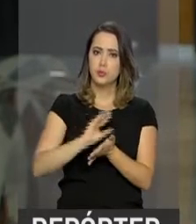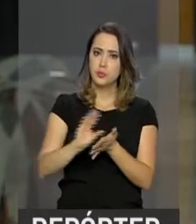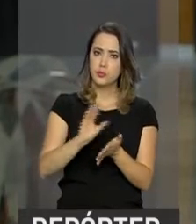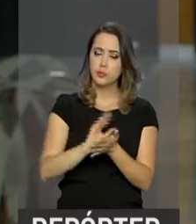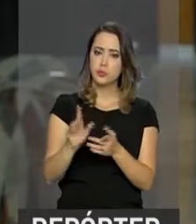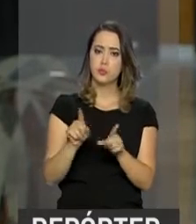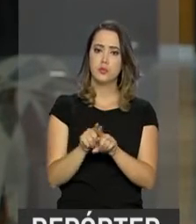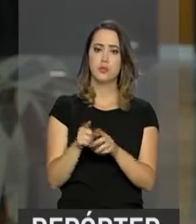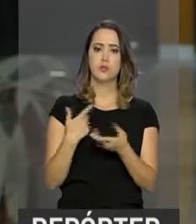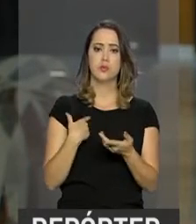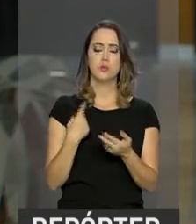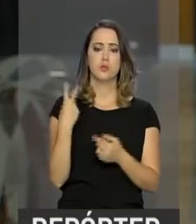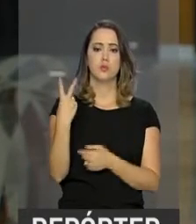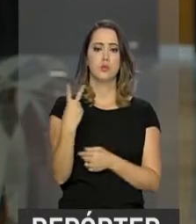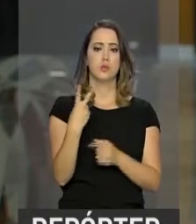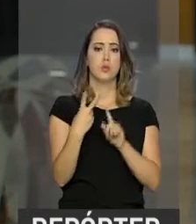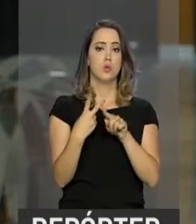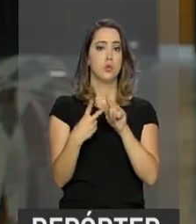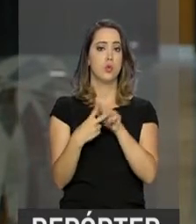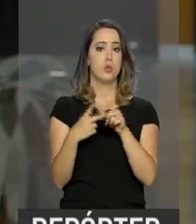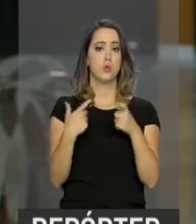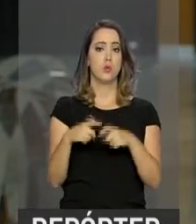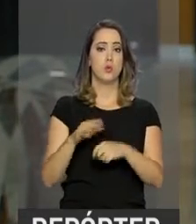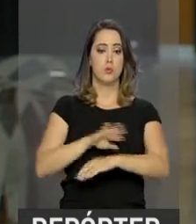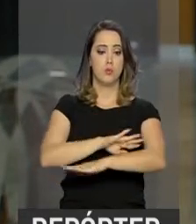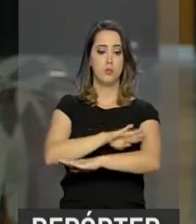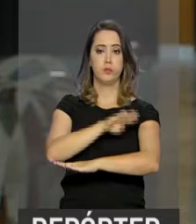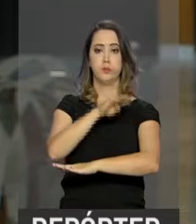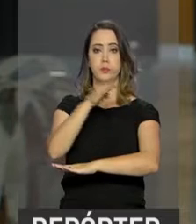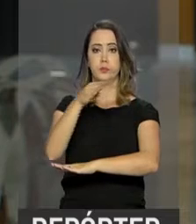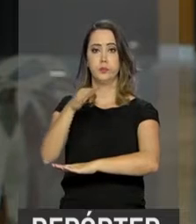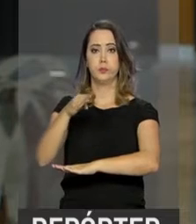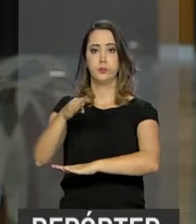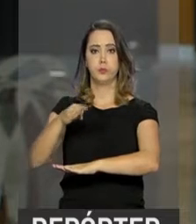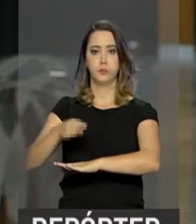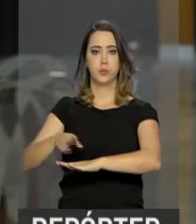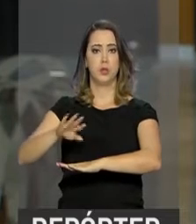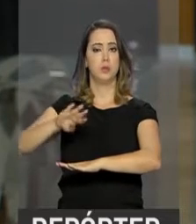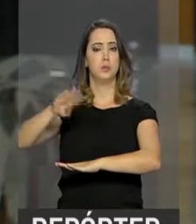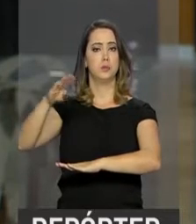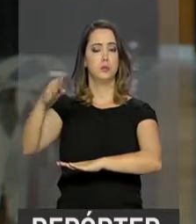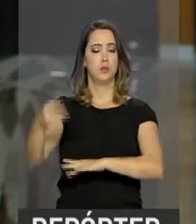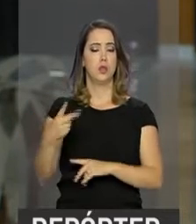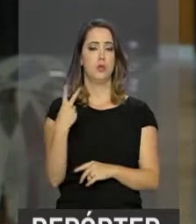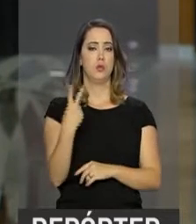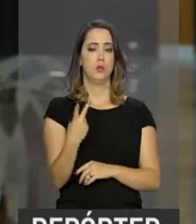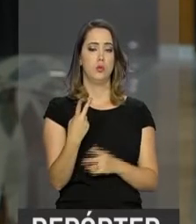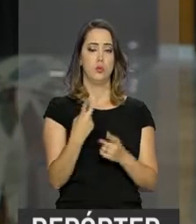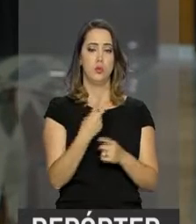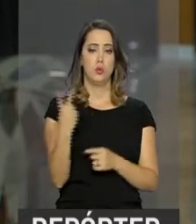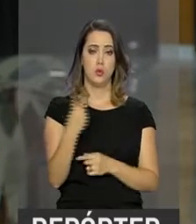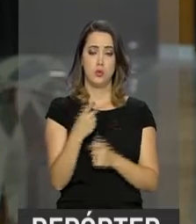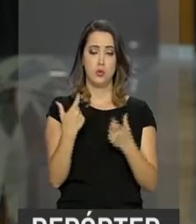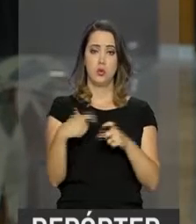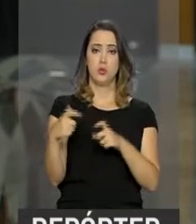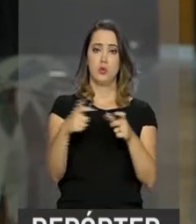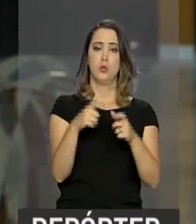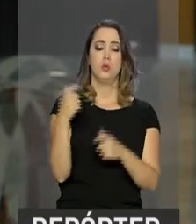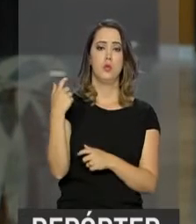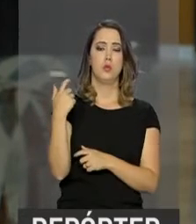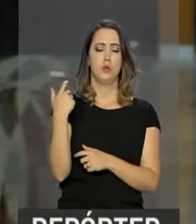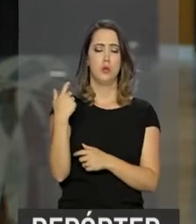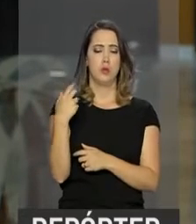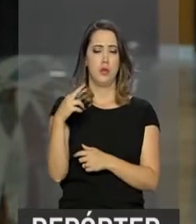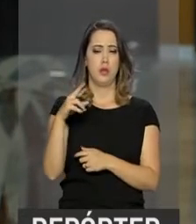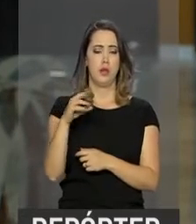na recuperação de 2 pontes nos municípios de Vila Nova do Sul e Siríaco, no Rio Grande do Sul, que foram afetados